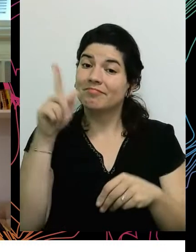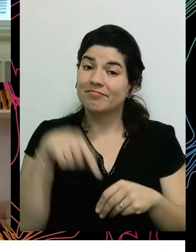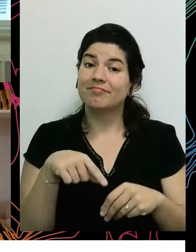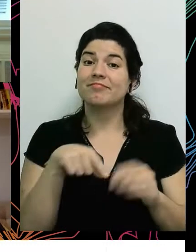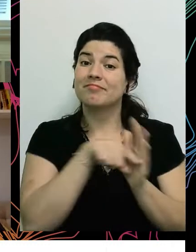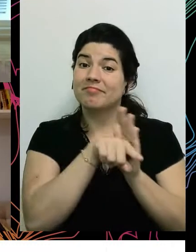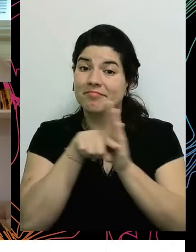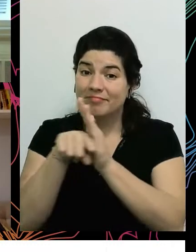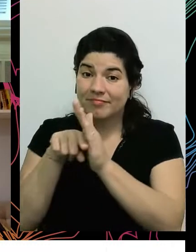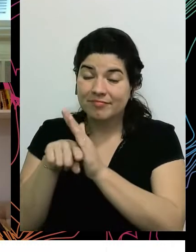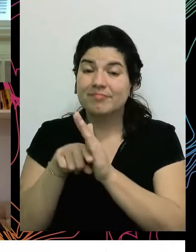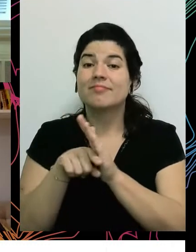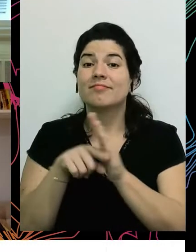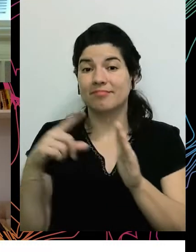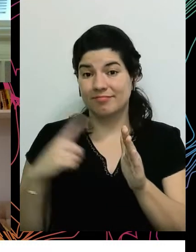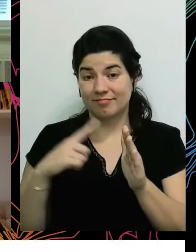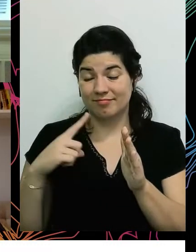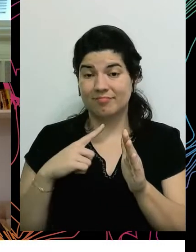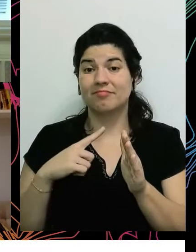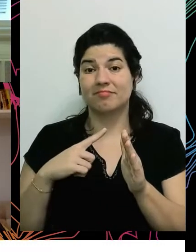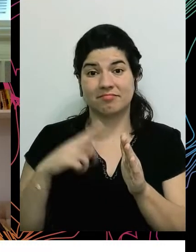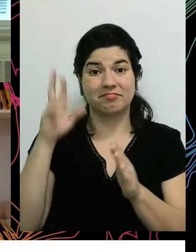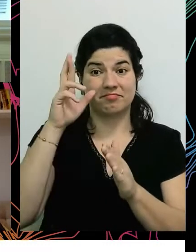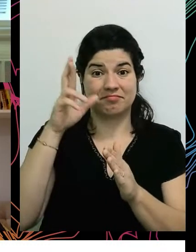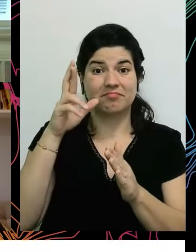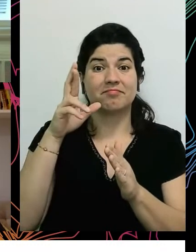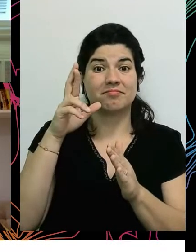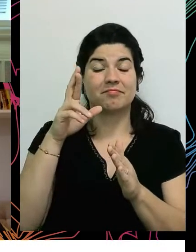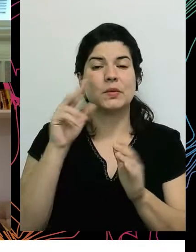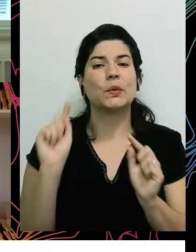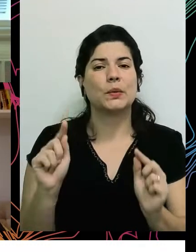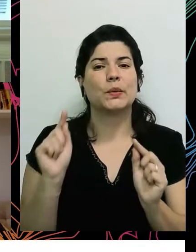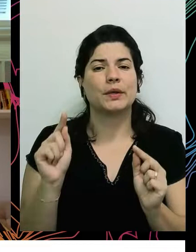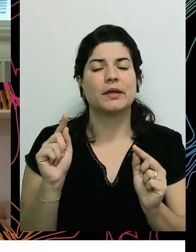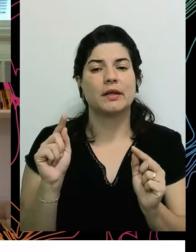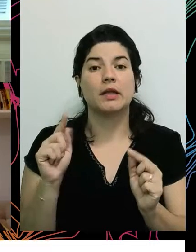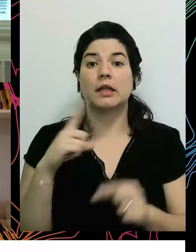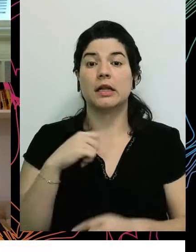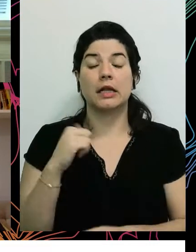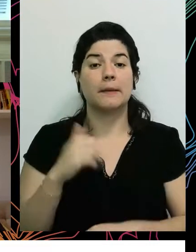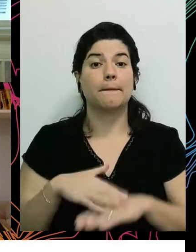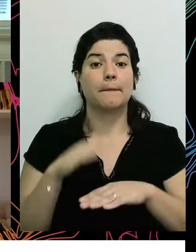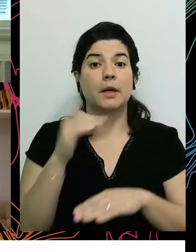da pesquisa da World Petroleum Council, indica que a presença de mulheres